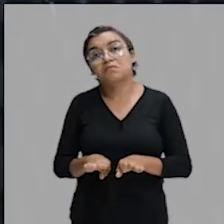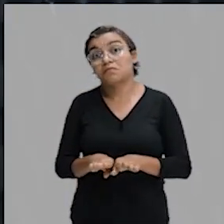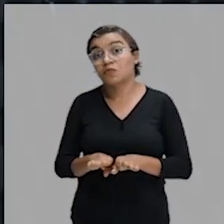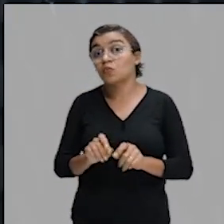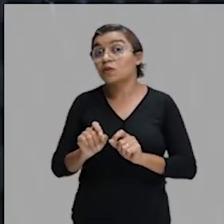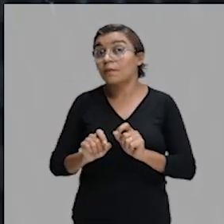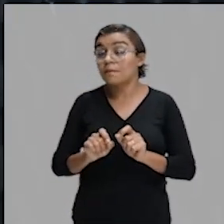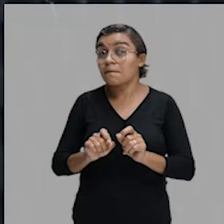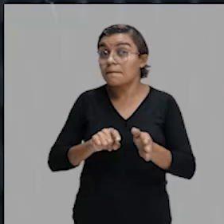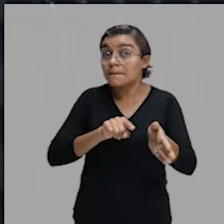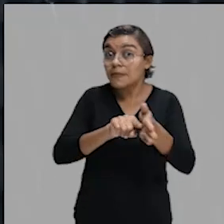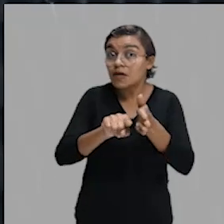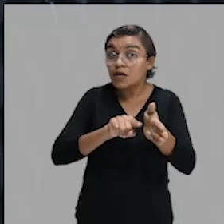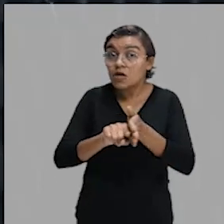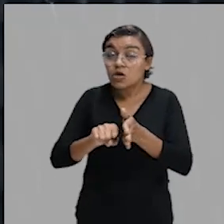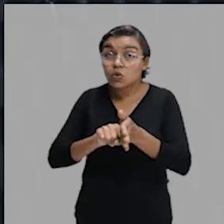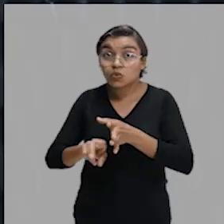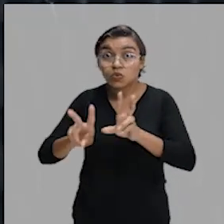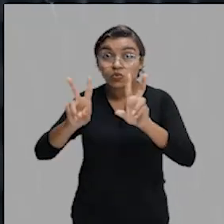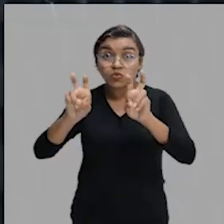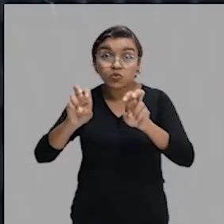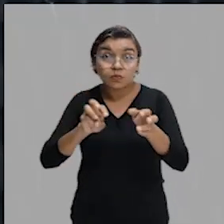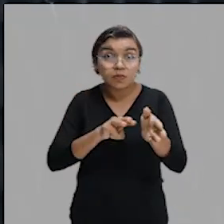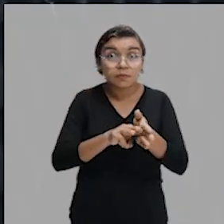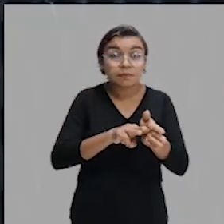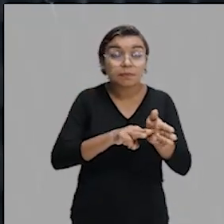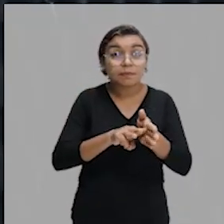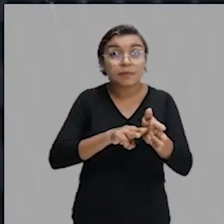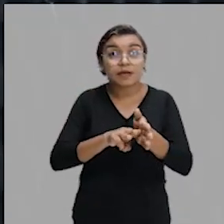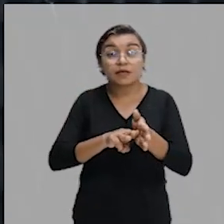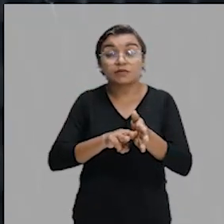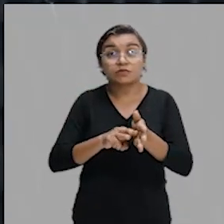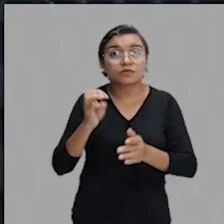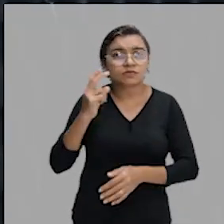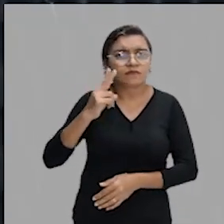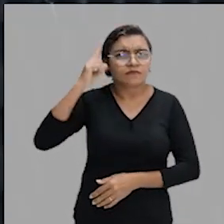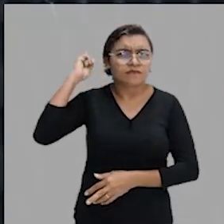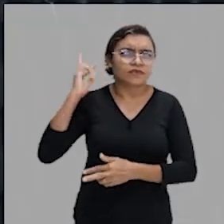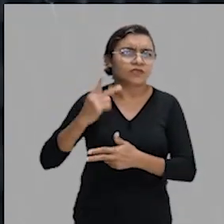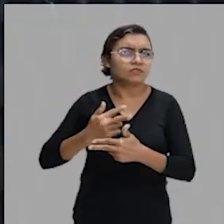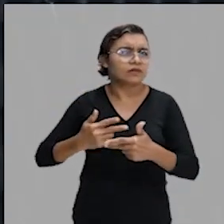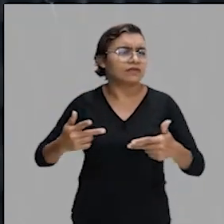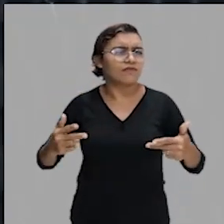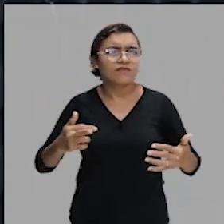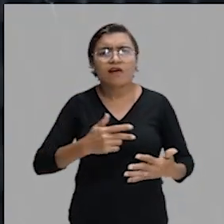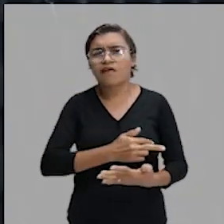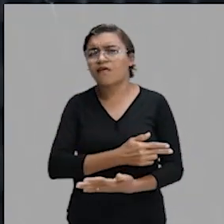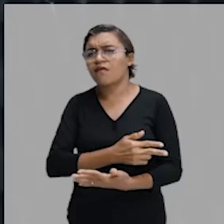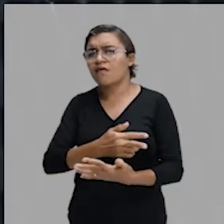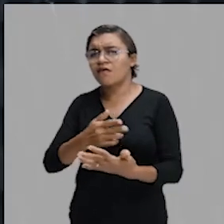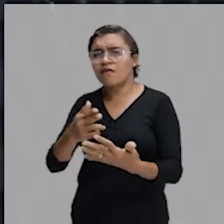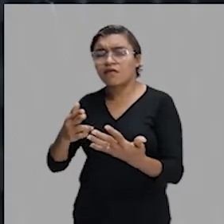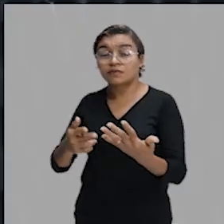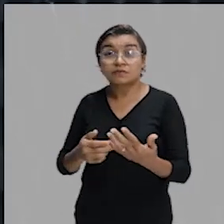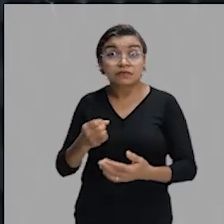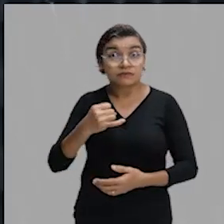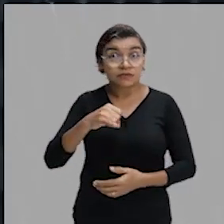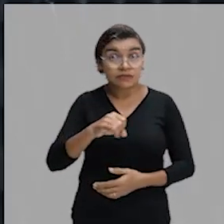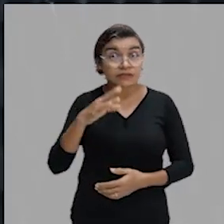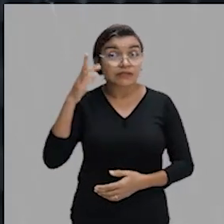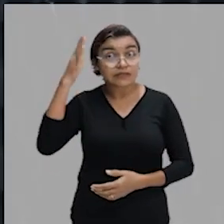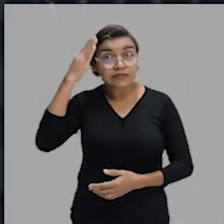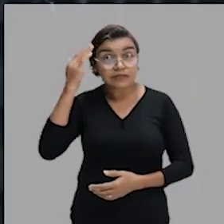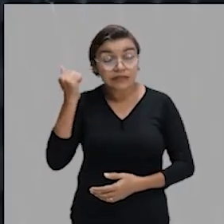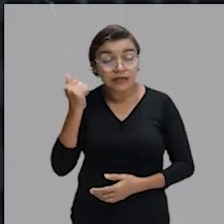sobre método em vestibulares, nossa, nós temos várias. Então, veja só, se você domina o processo da